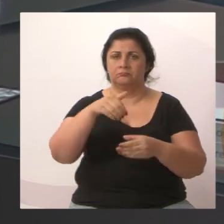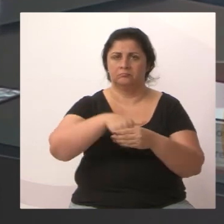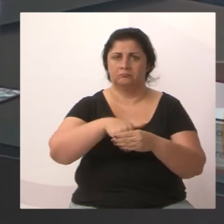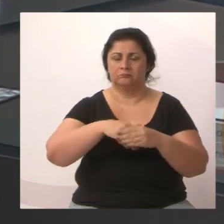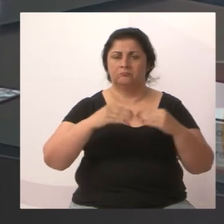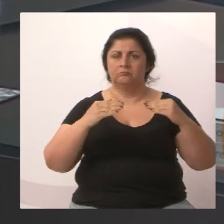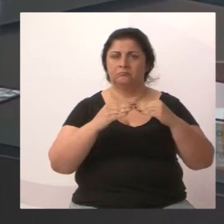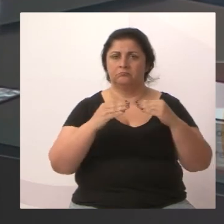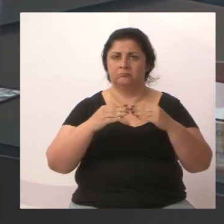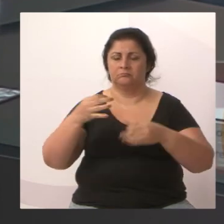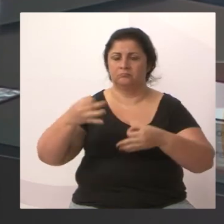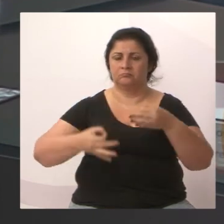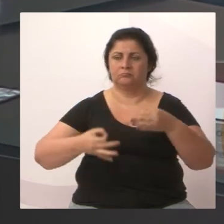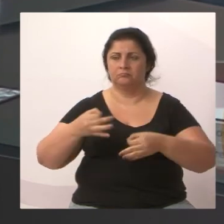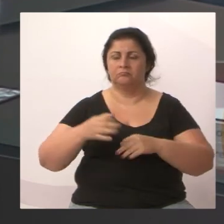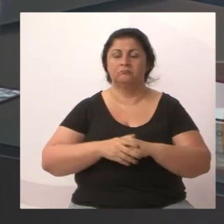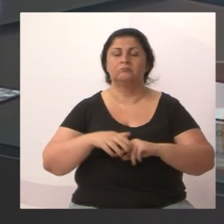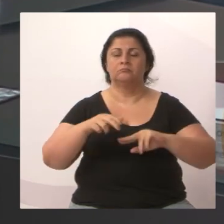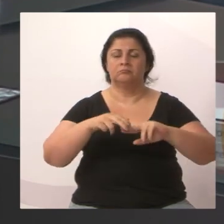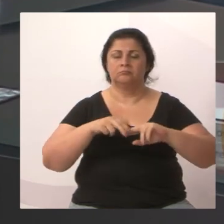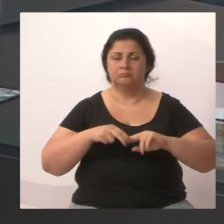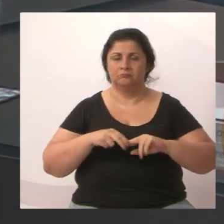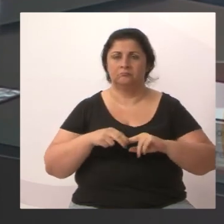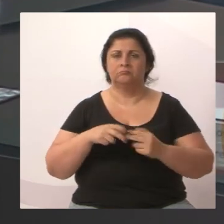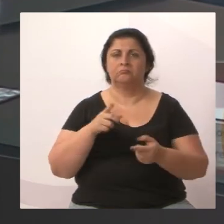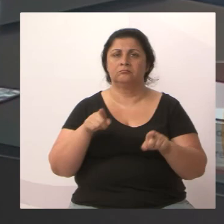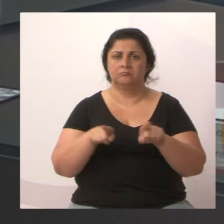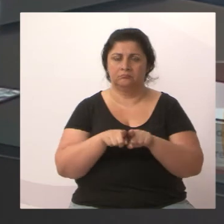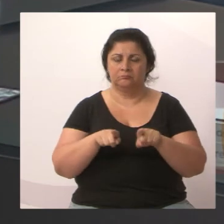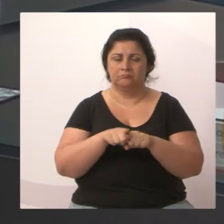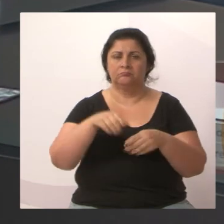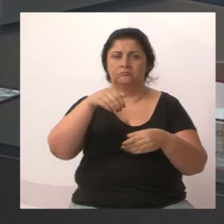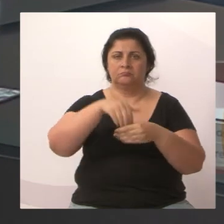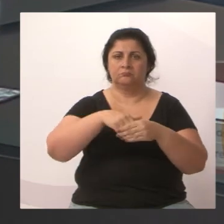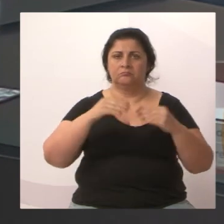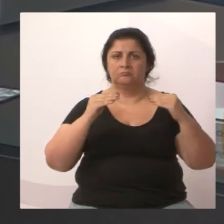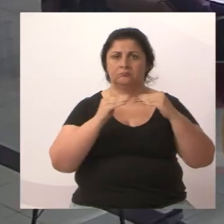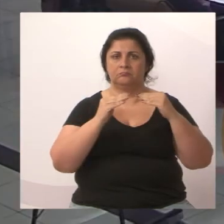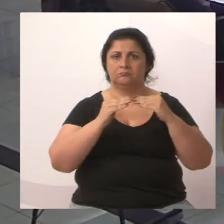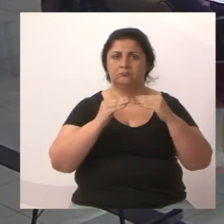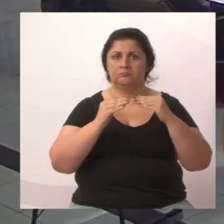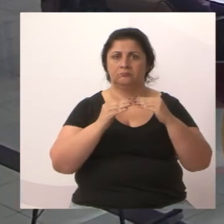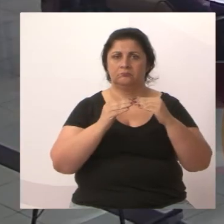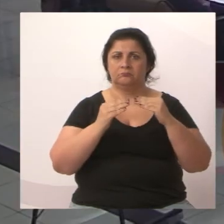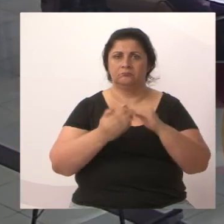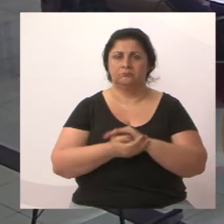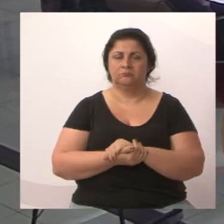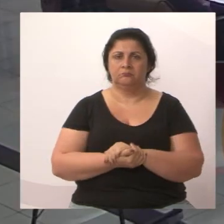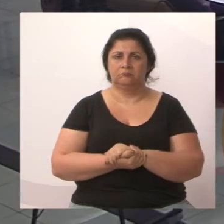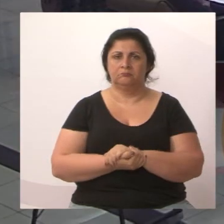favorável ao Tribunal de Contas. Por isso, também, hoje eu sou favorável ao Tribunal de Contas.